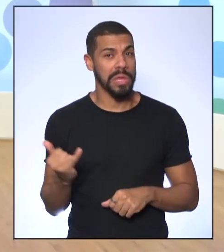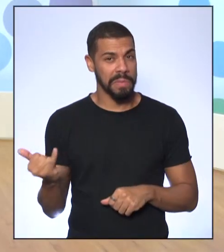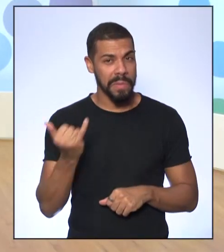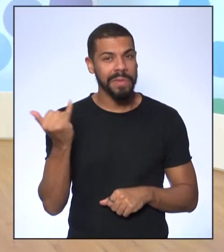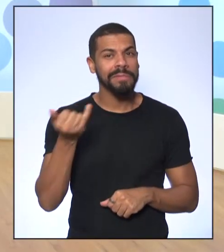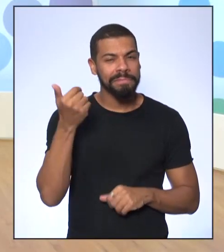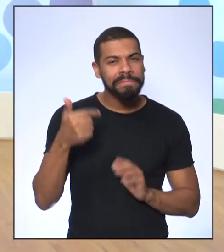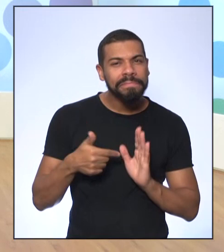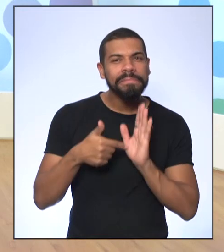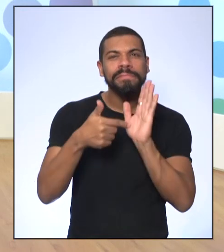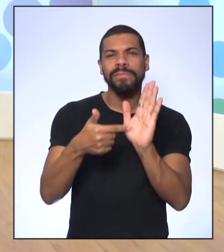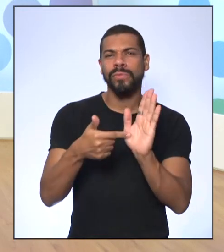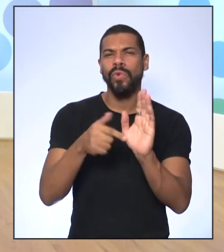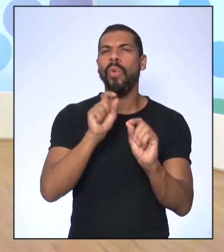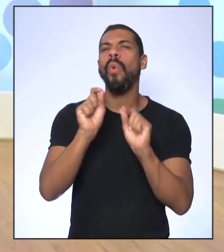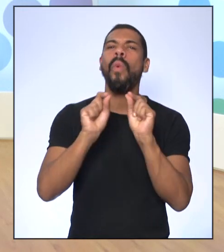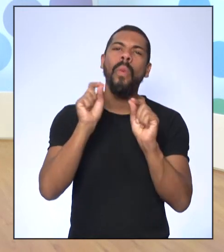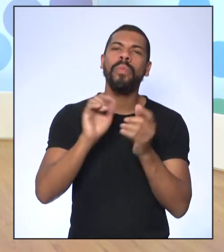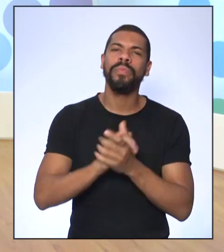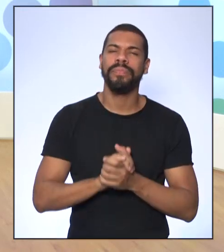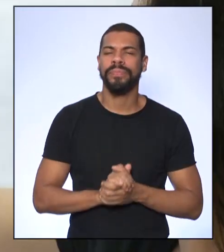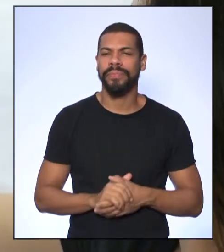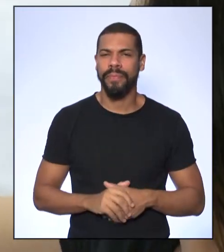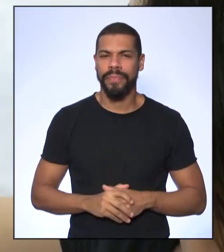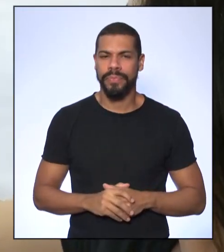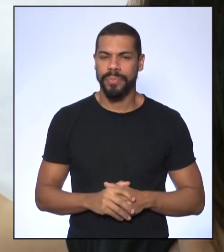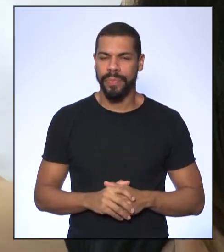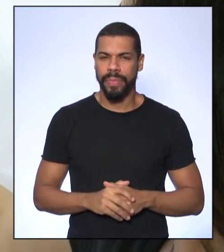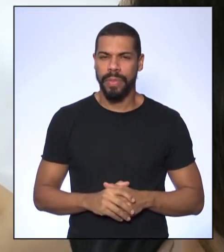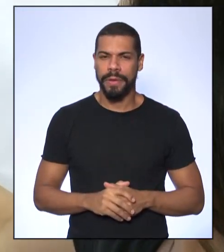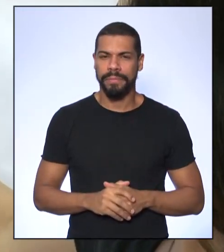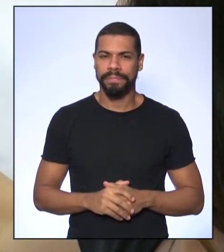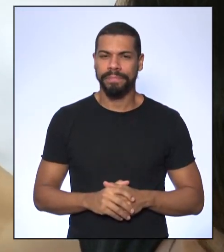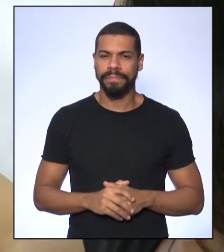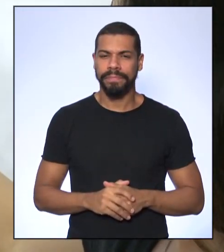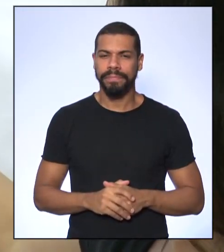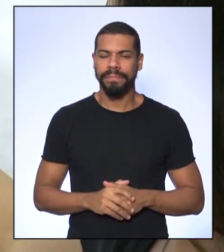aqui, seres unicelulares.